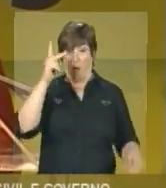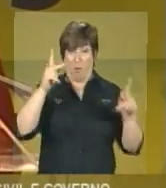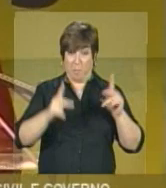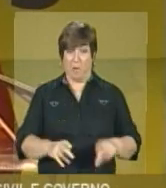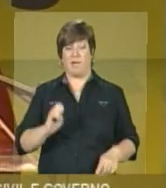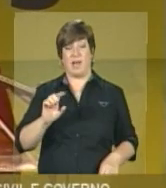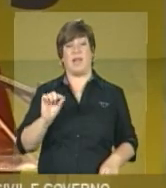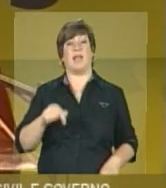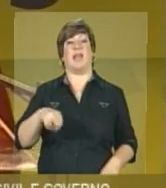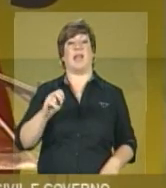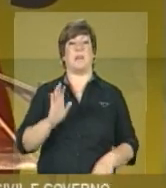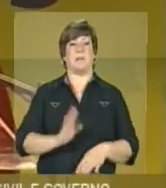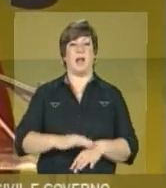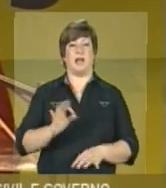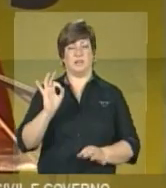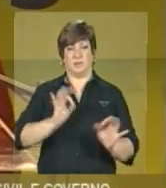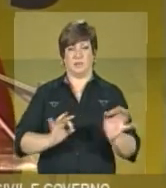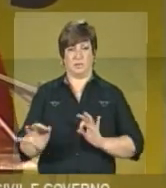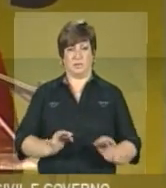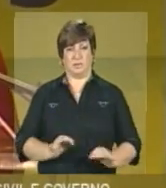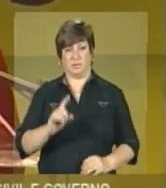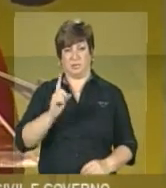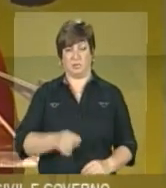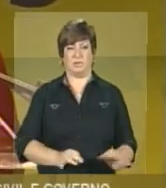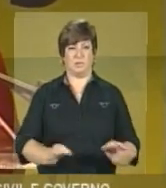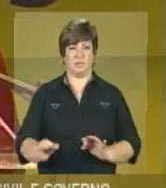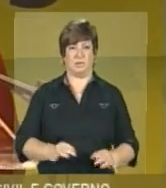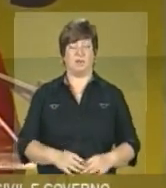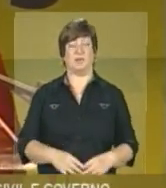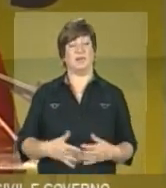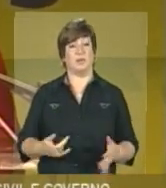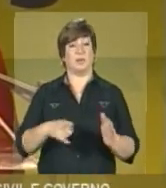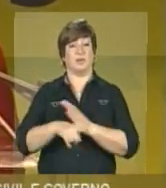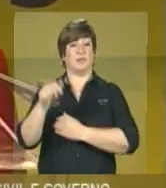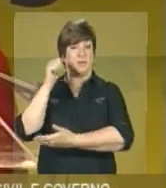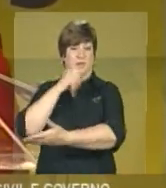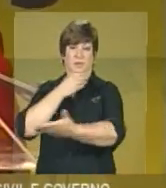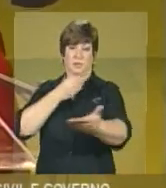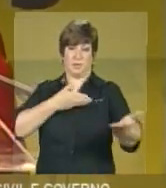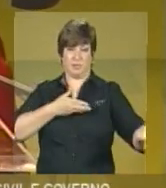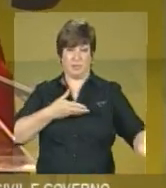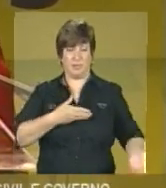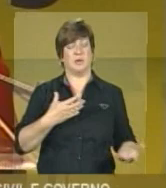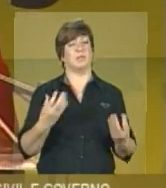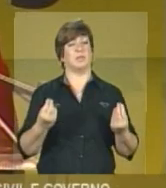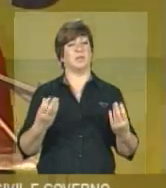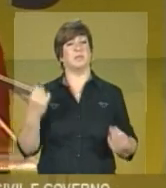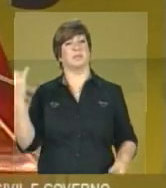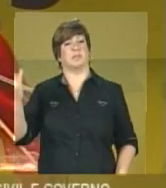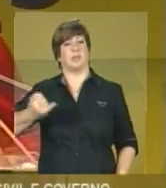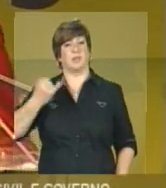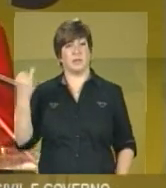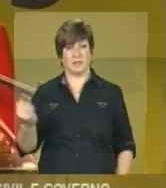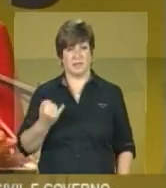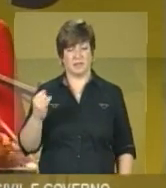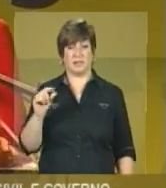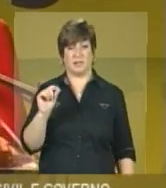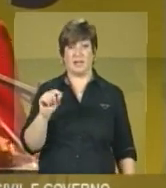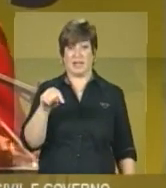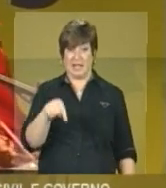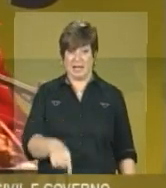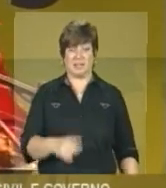quem mais ordena. Companheiras e companheiros, é muito importante que